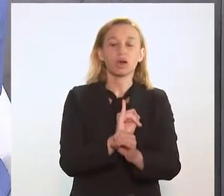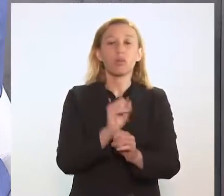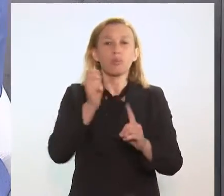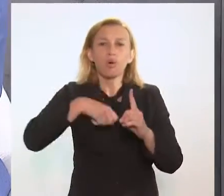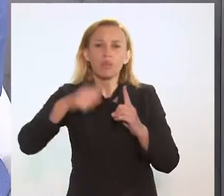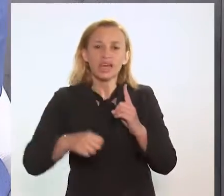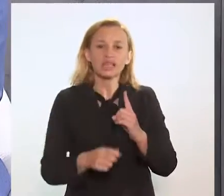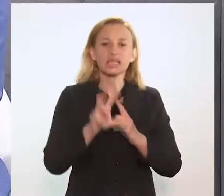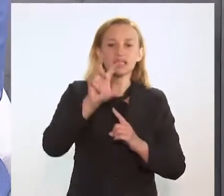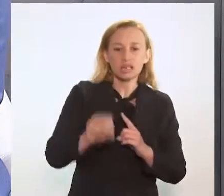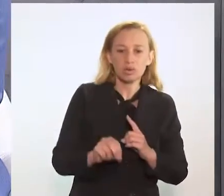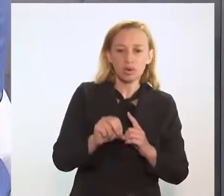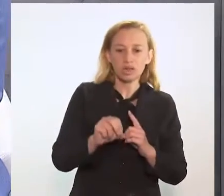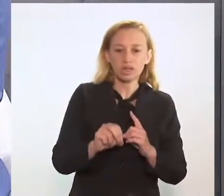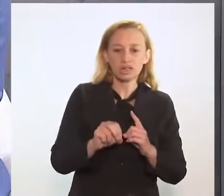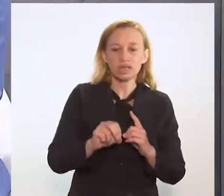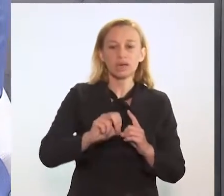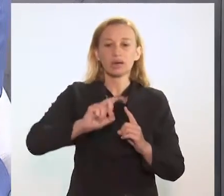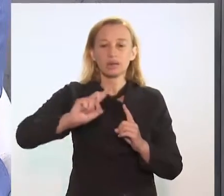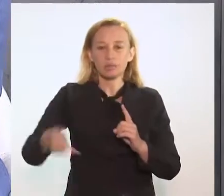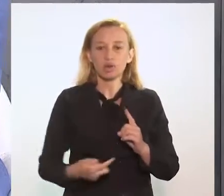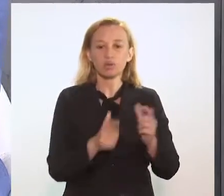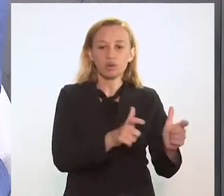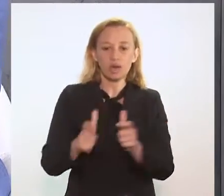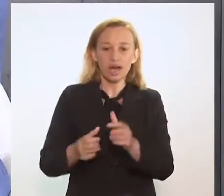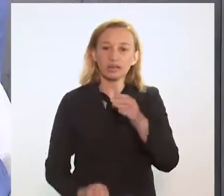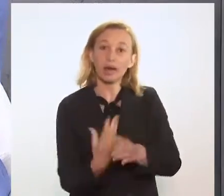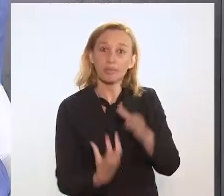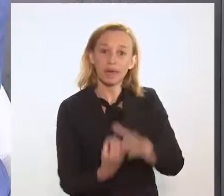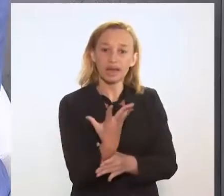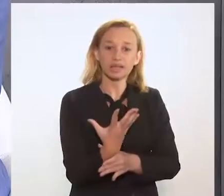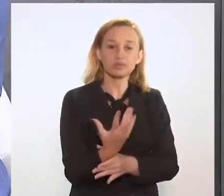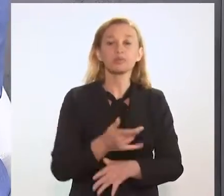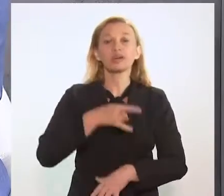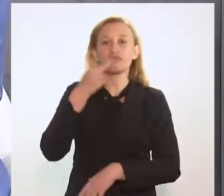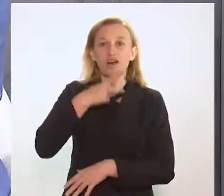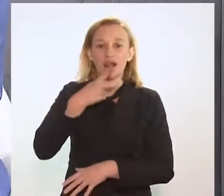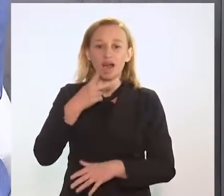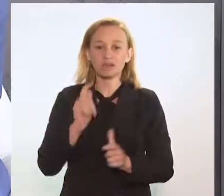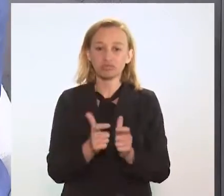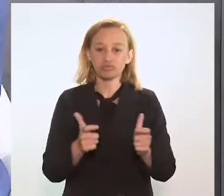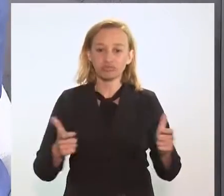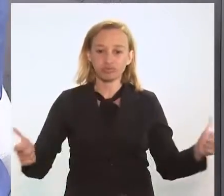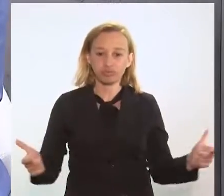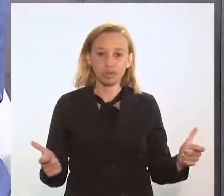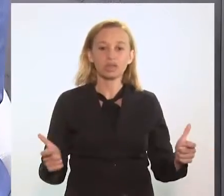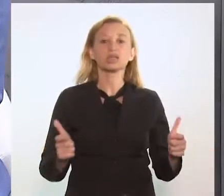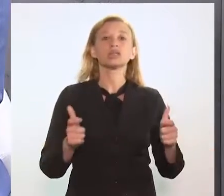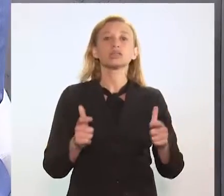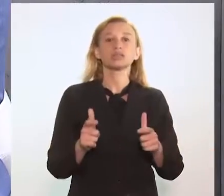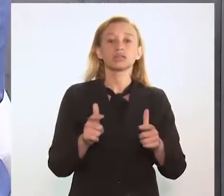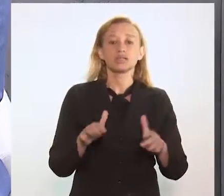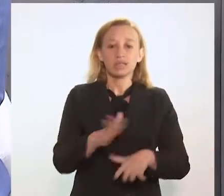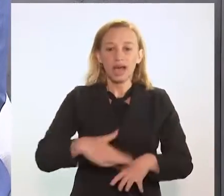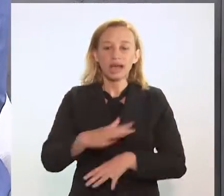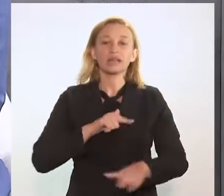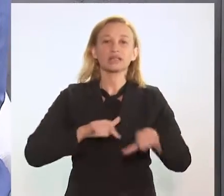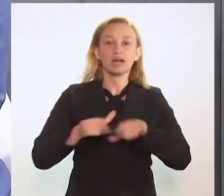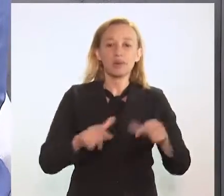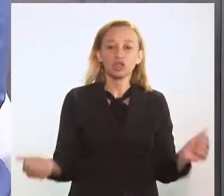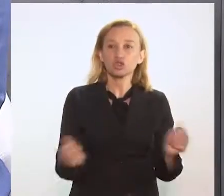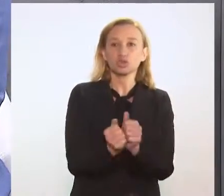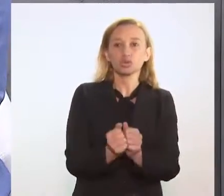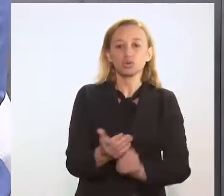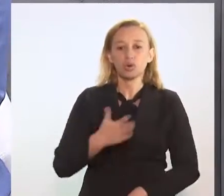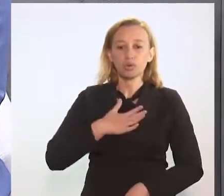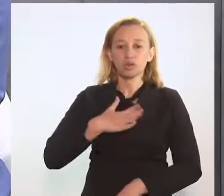mês, cerca de 50 mil estabelecimentos online foram abertos. Para falar sobre a evolução e o crescimento desse mercado, estão no estúdio